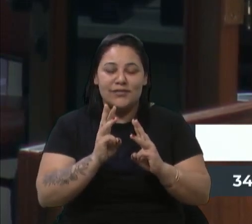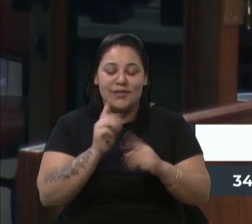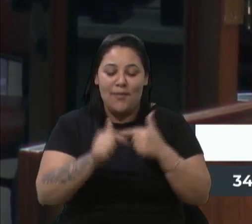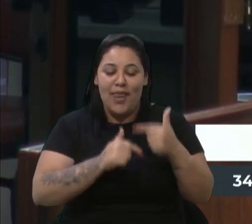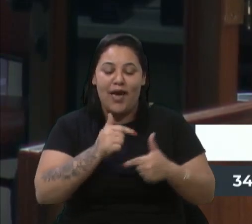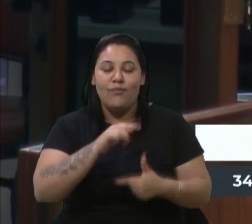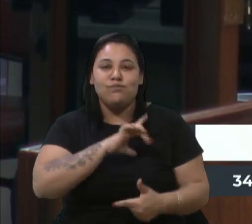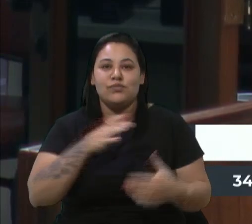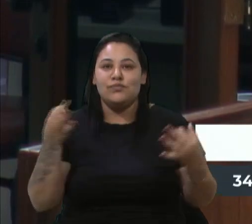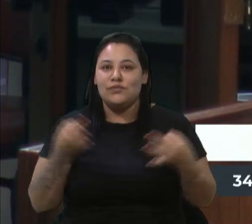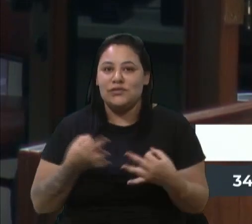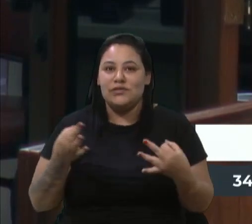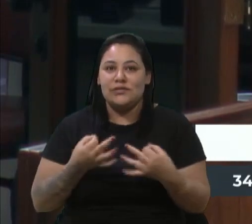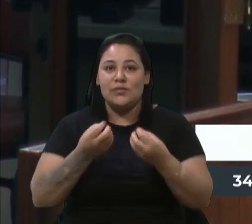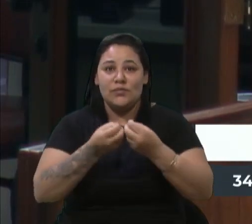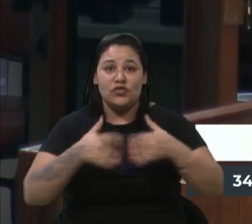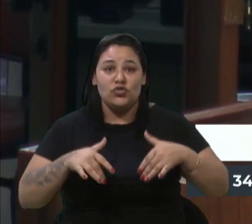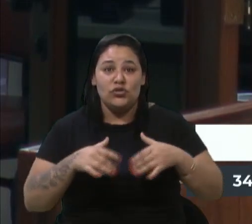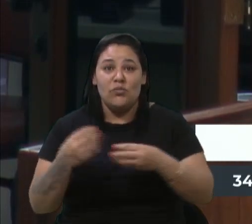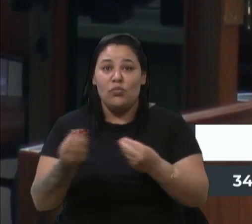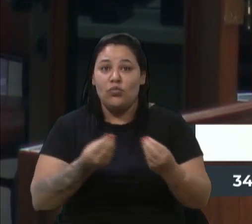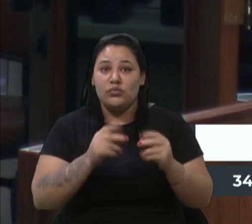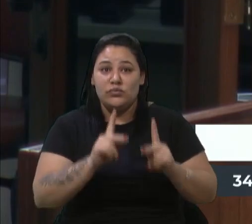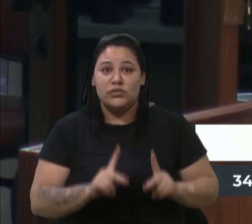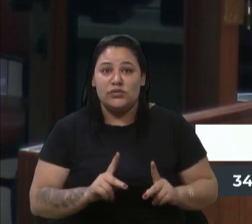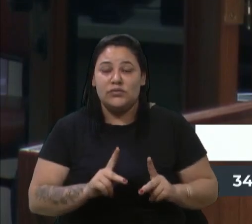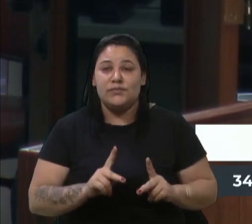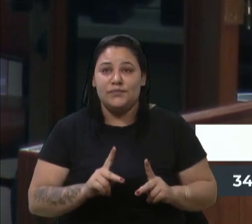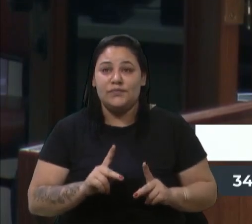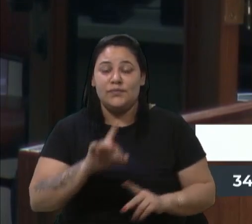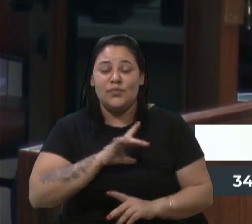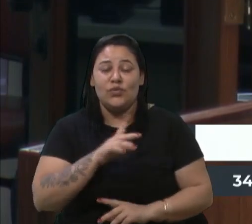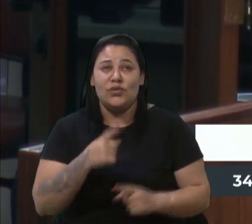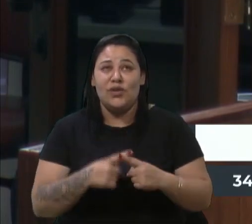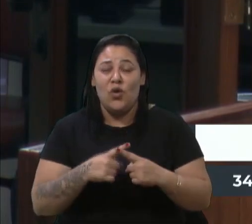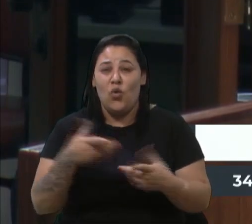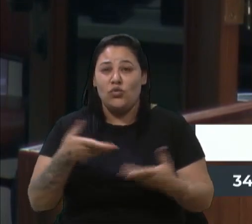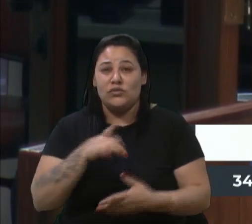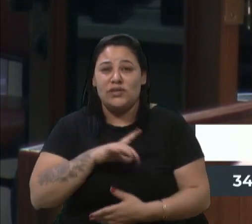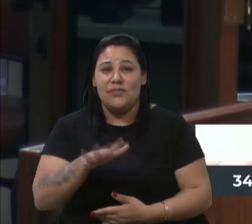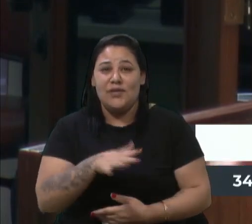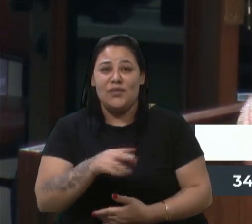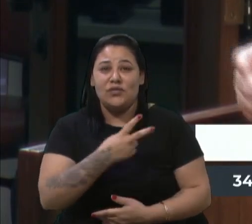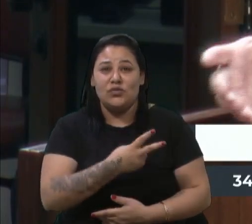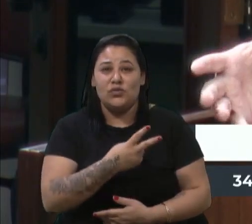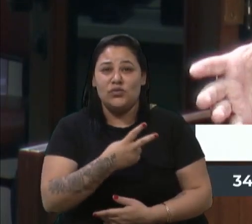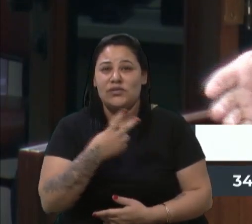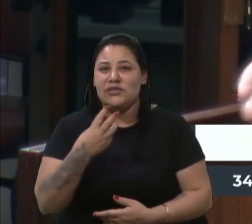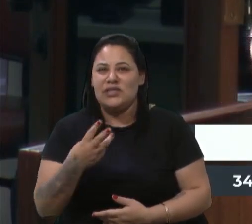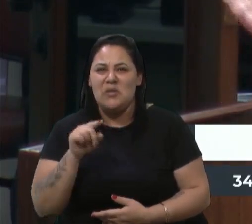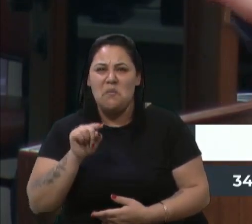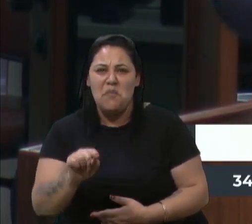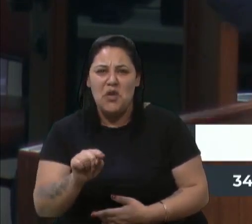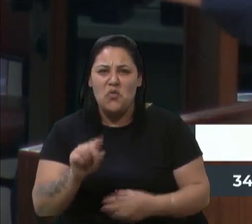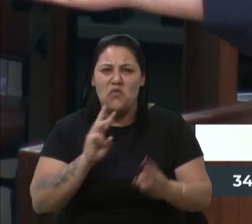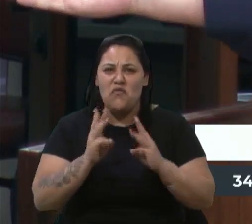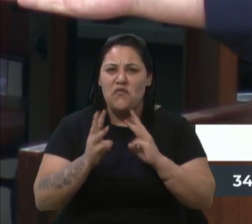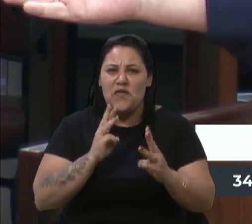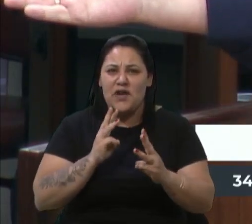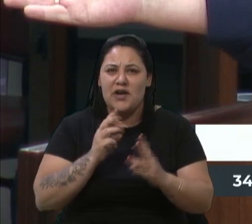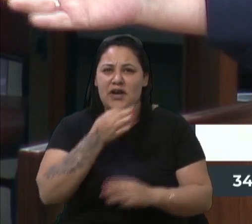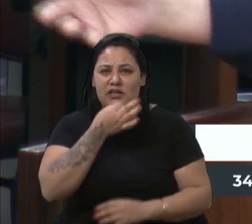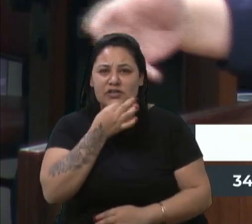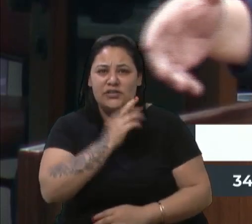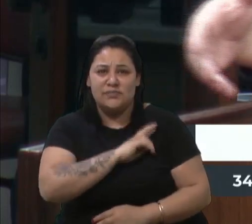estaria em torno de 2.500 a 3.000 vans em Caxias. Vocês imaginam o que representa. A Visate,